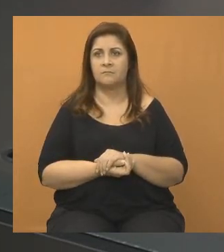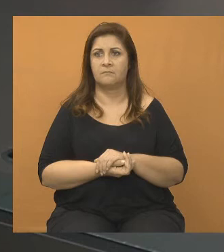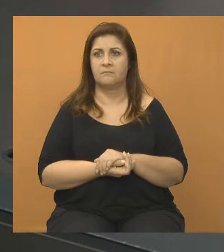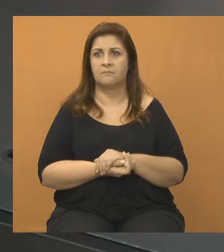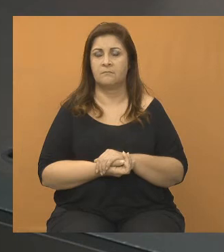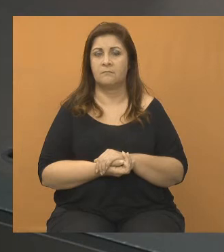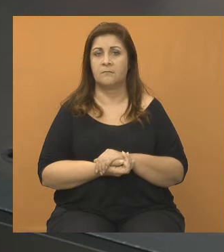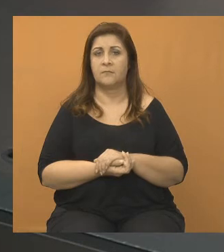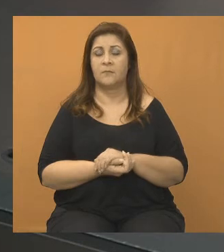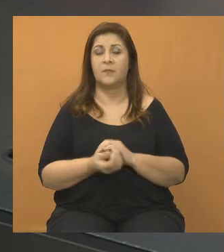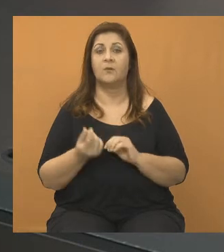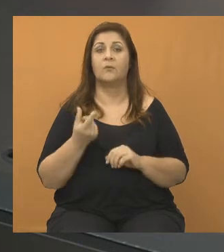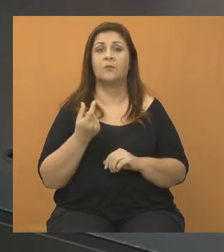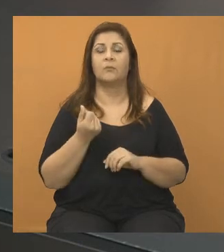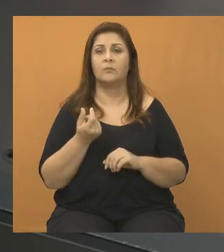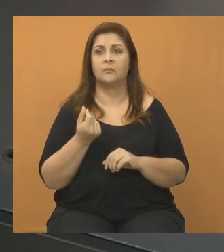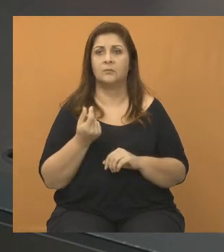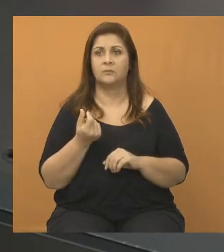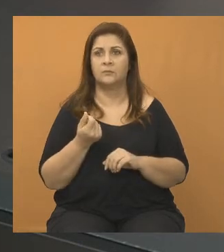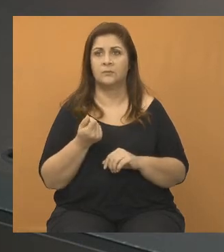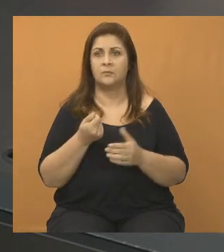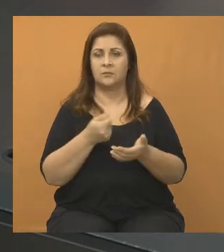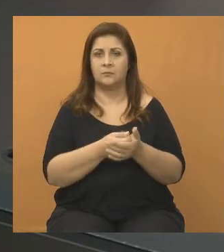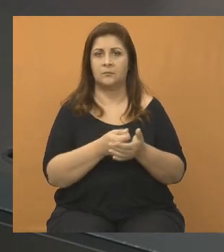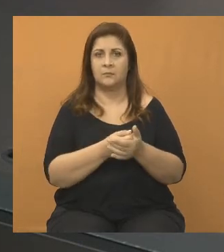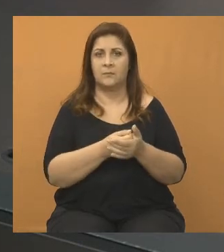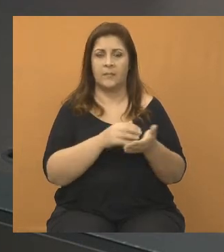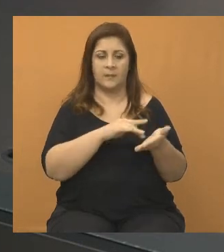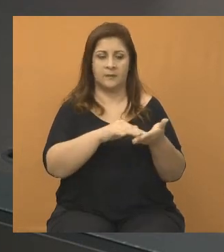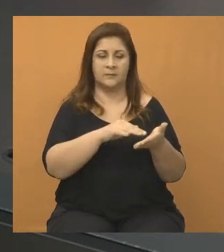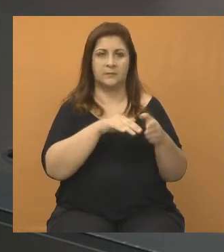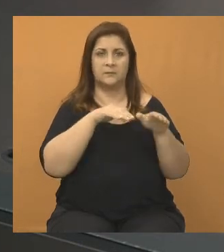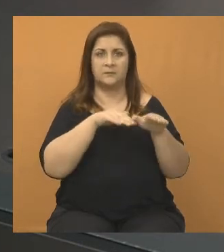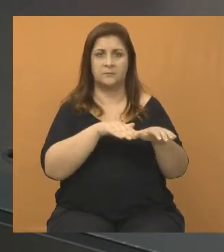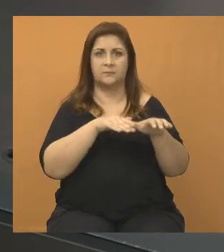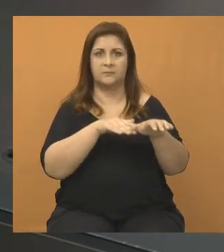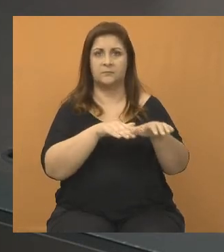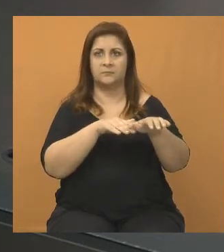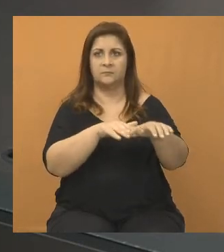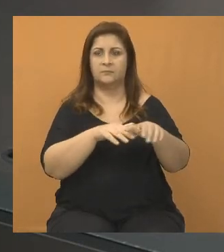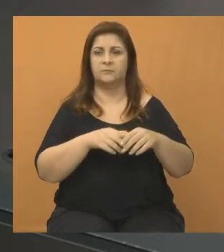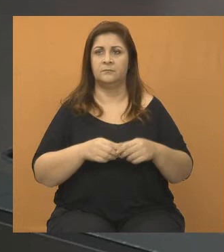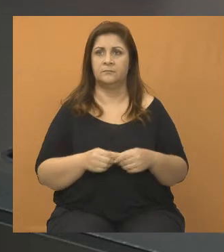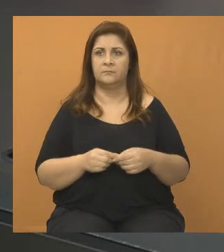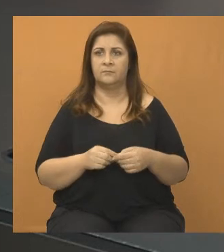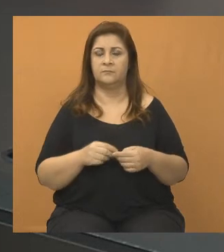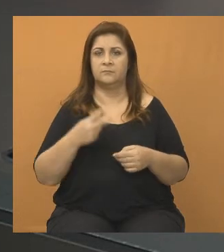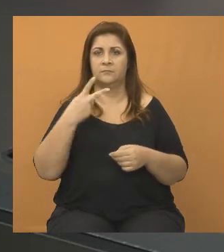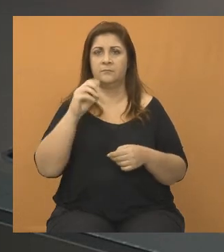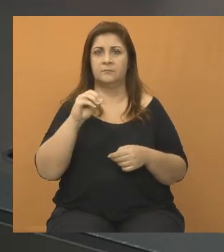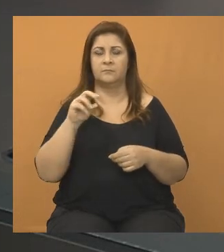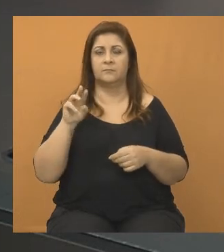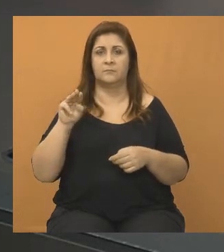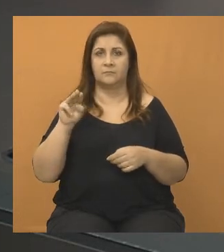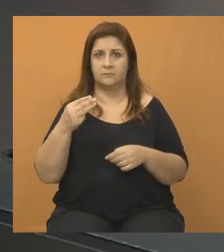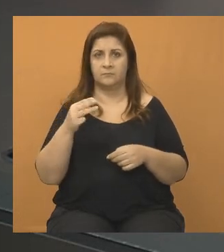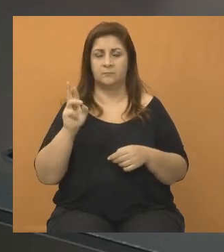Os investimentos na mobilidade urbana, né, que está aqui 20 milhões.